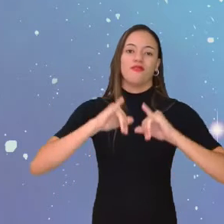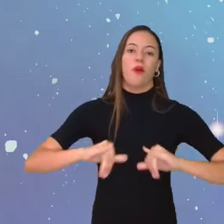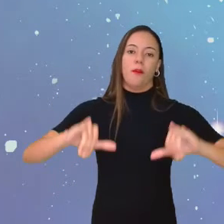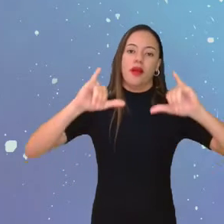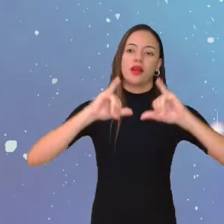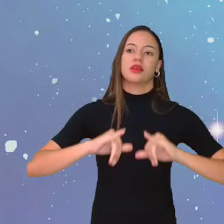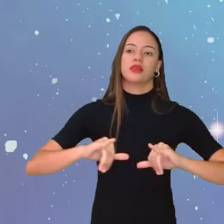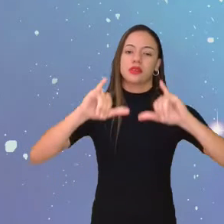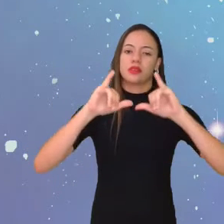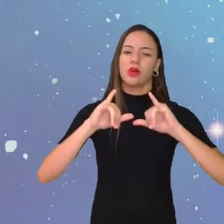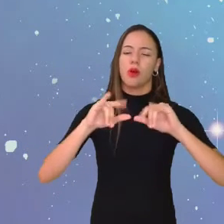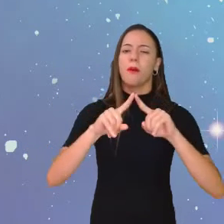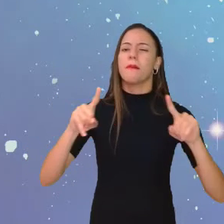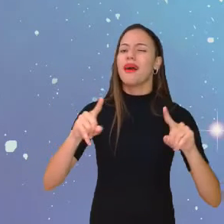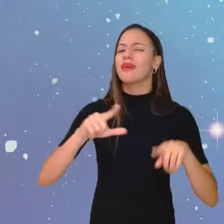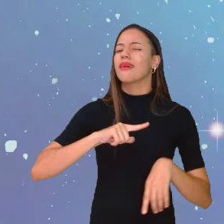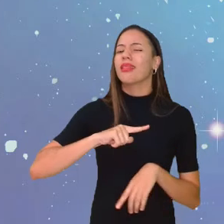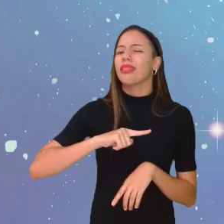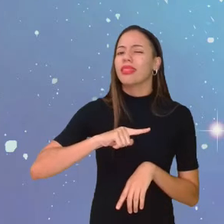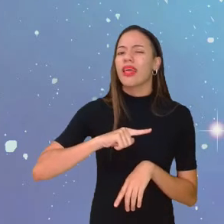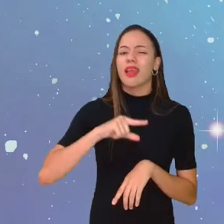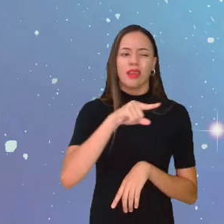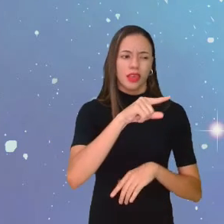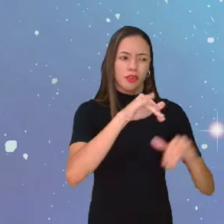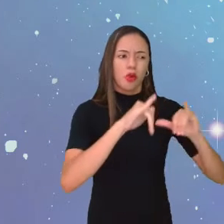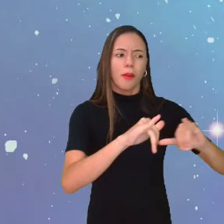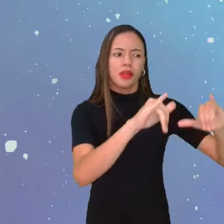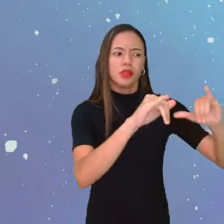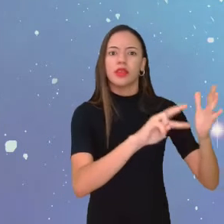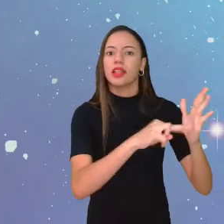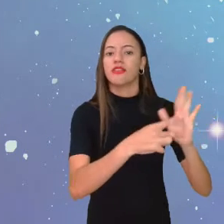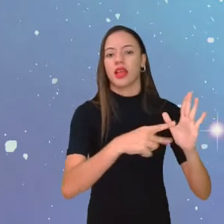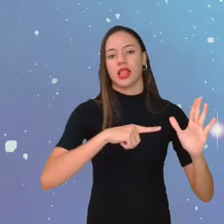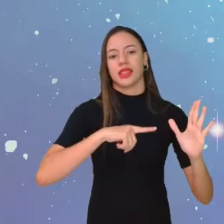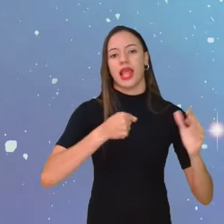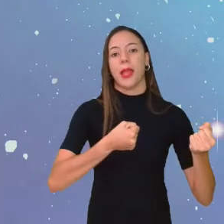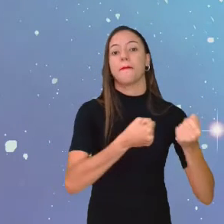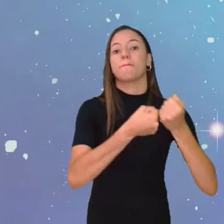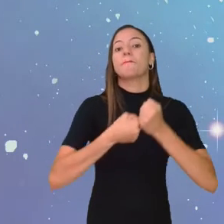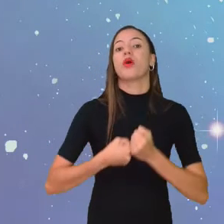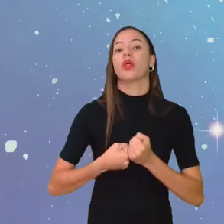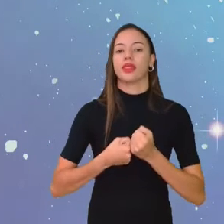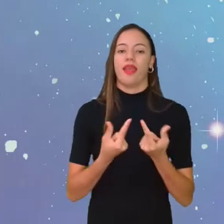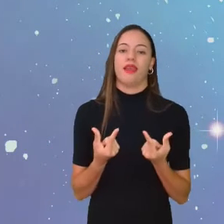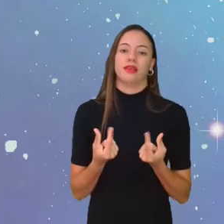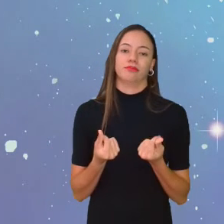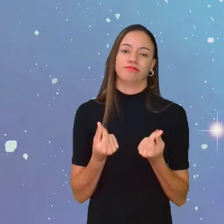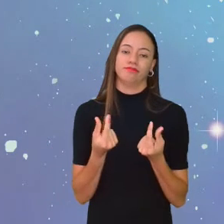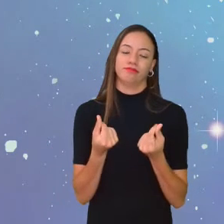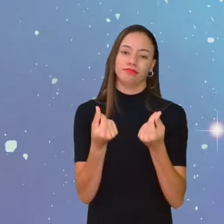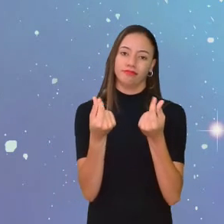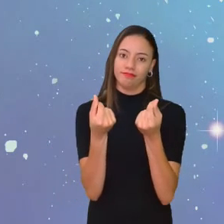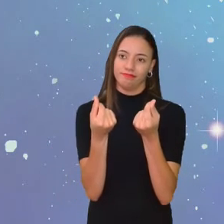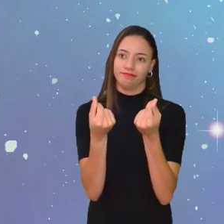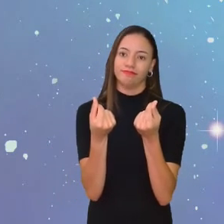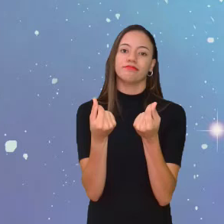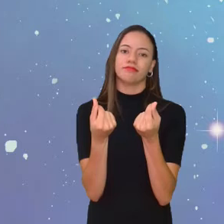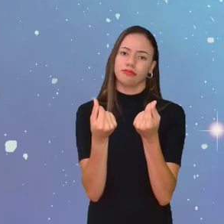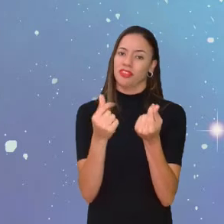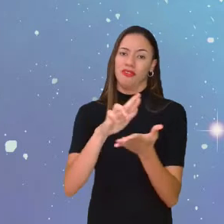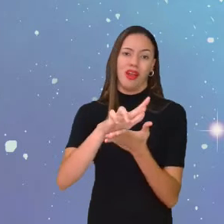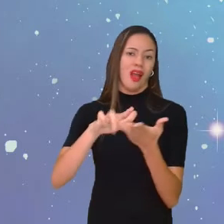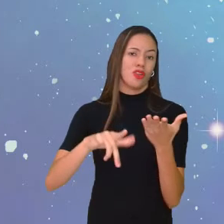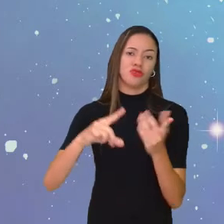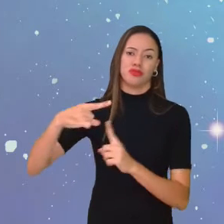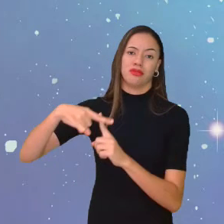e quem detém informações detém o poder monetário. Ele detém vários tipos de